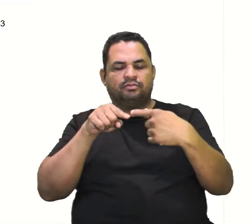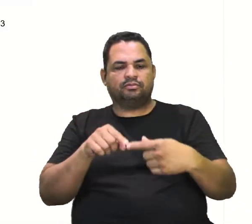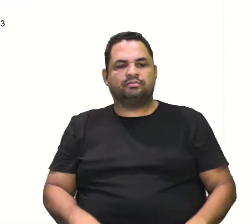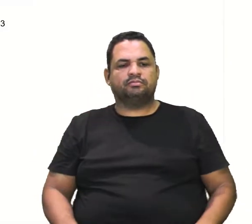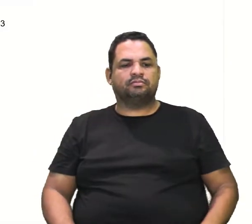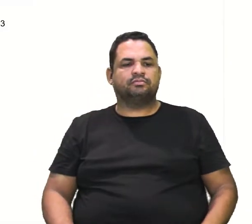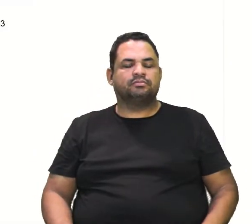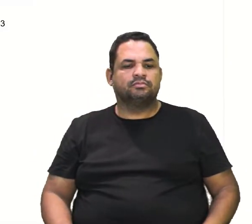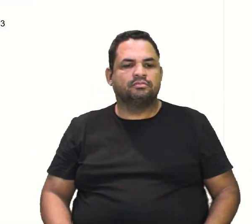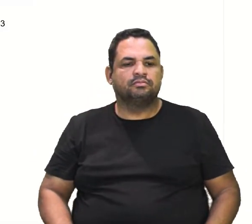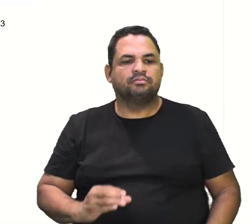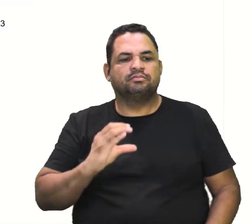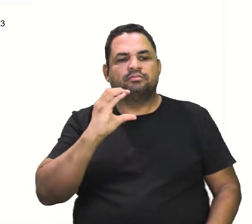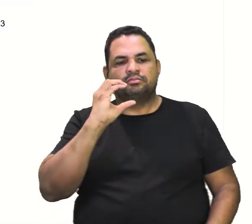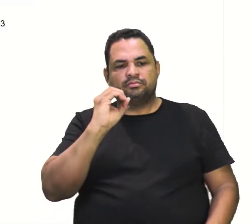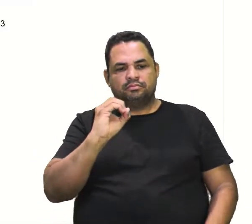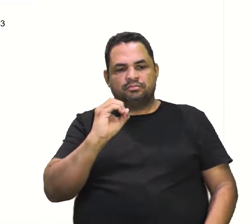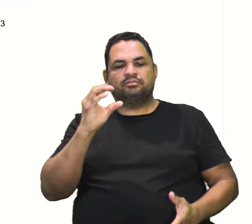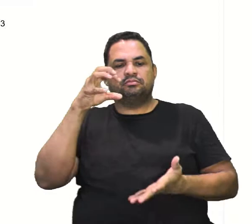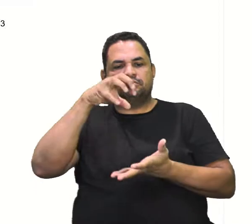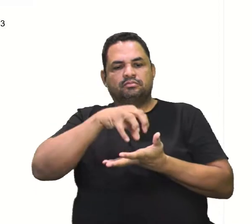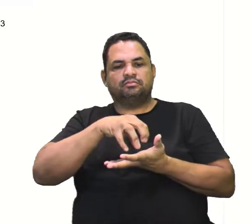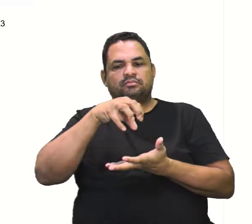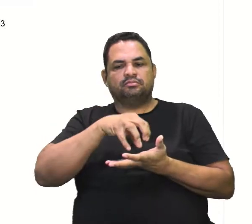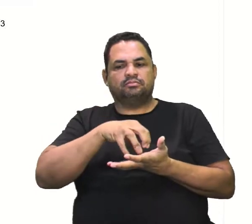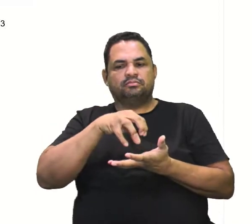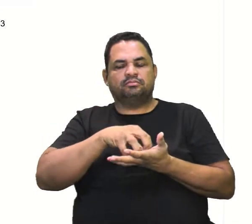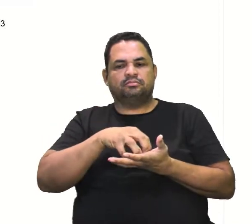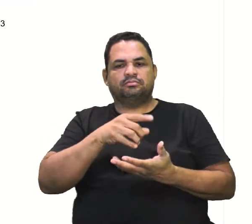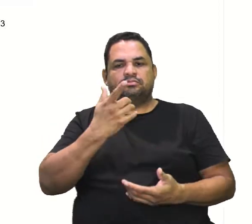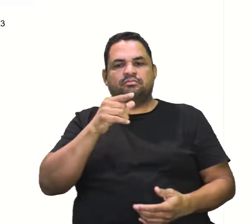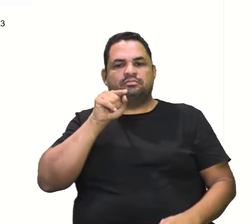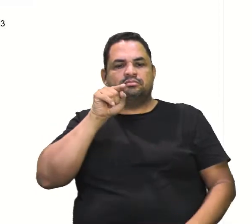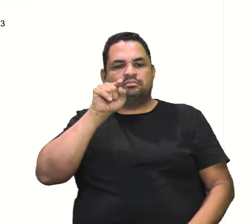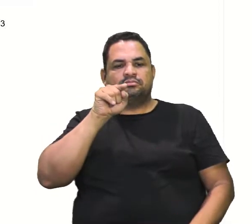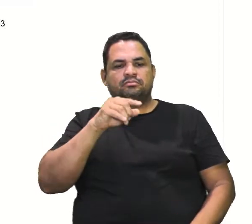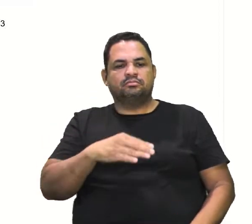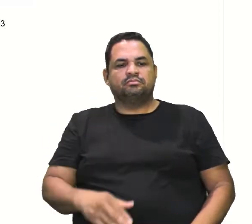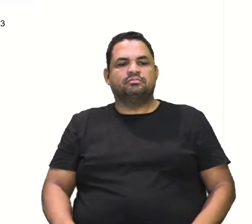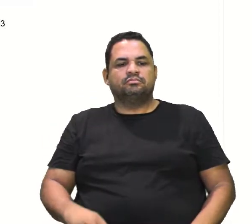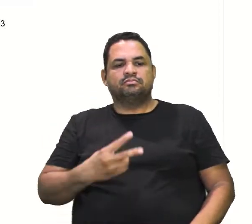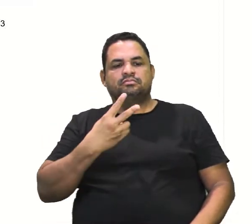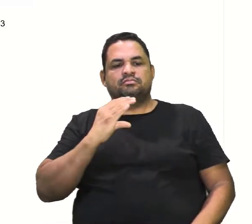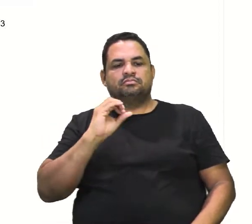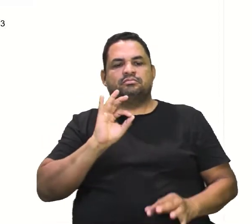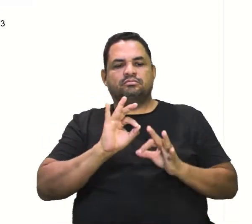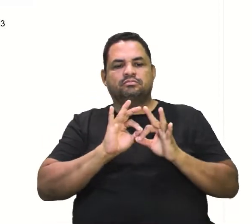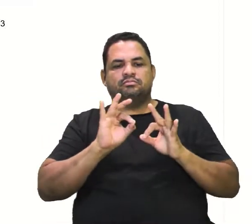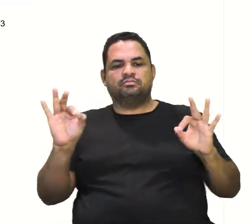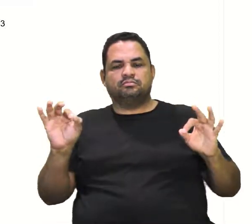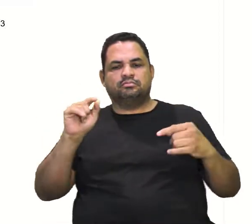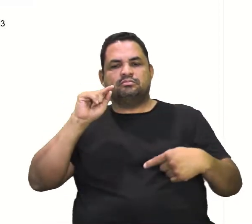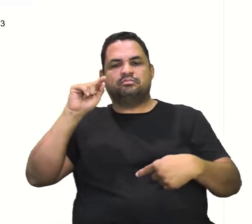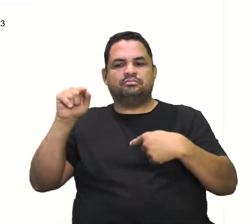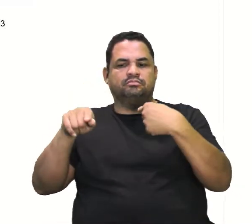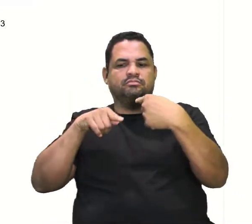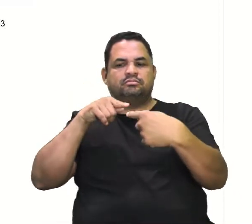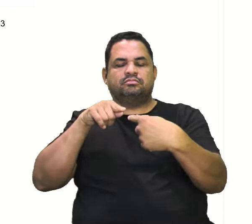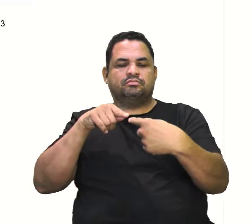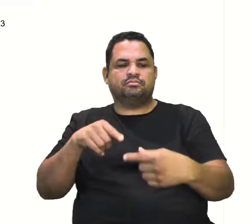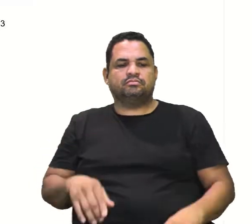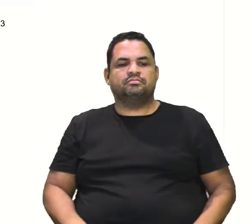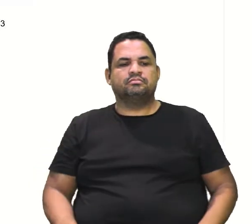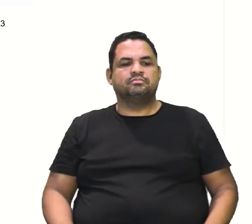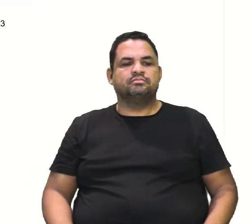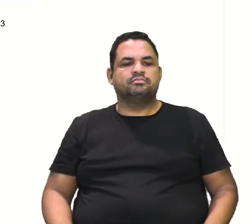O 0, lá, o Ozinho lá é o nosso centro da elipse. 2C é a distância focal.